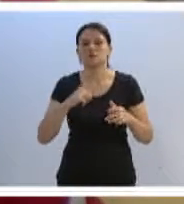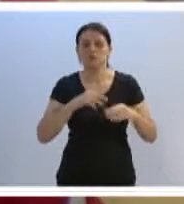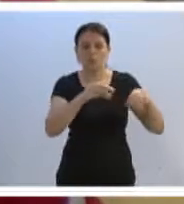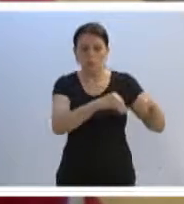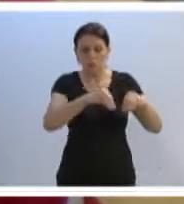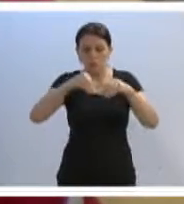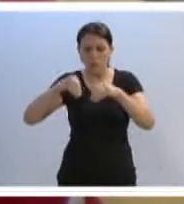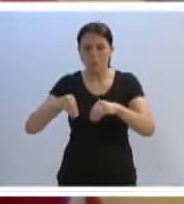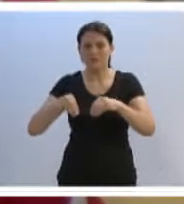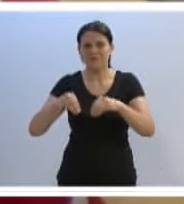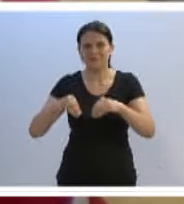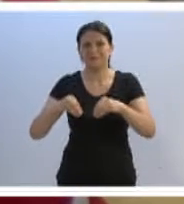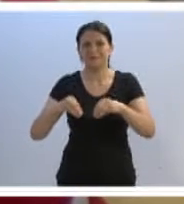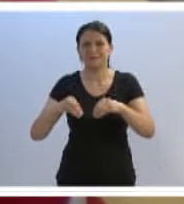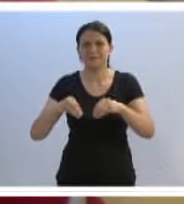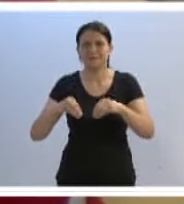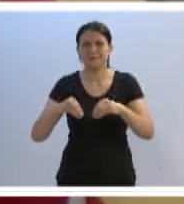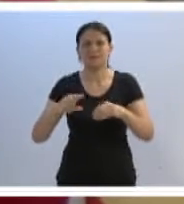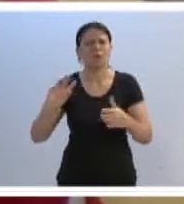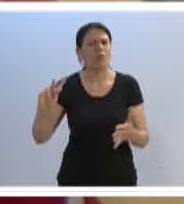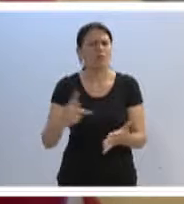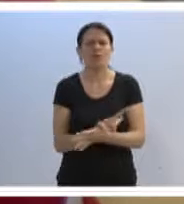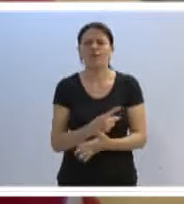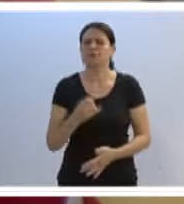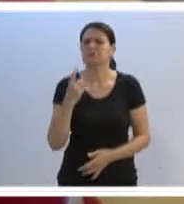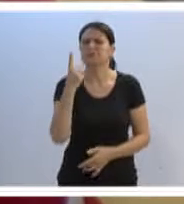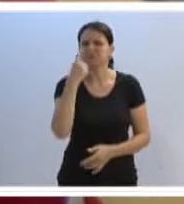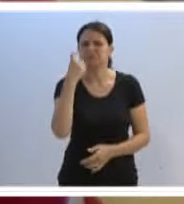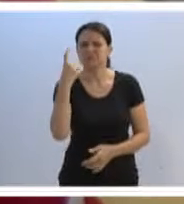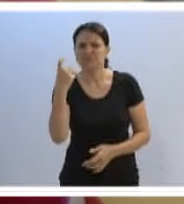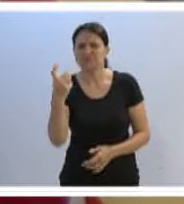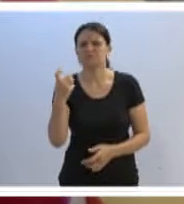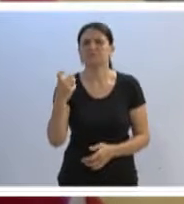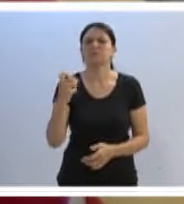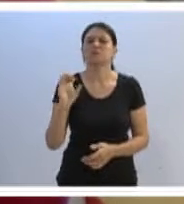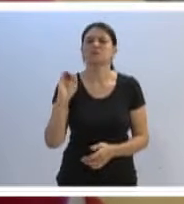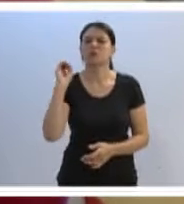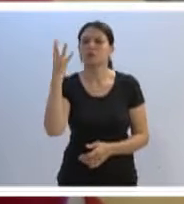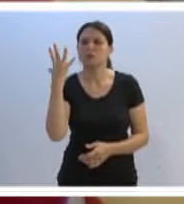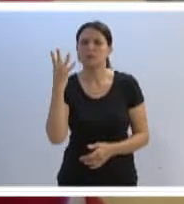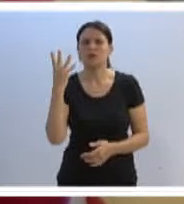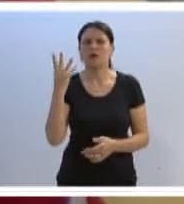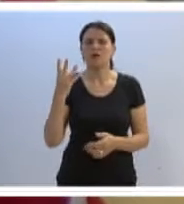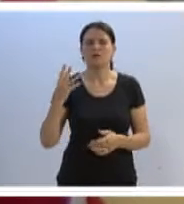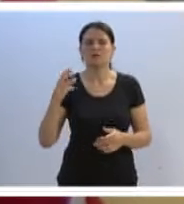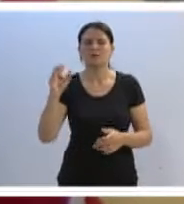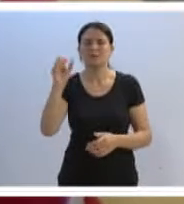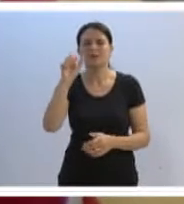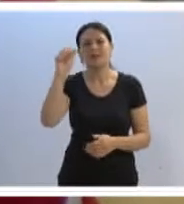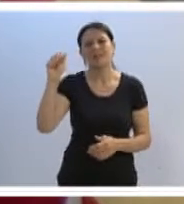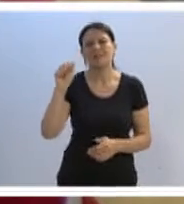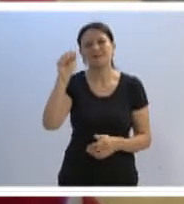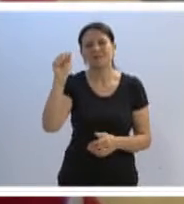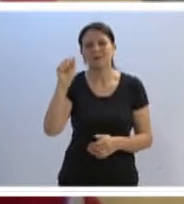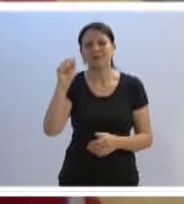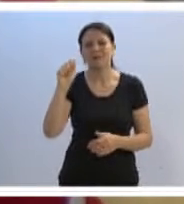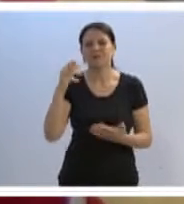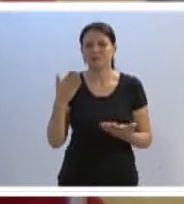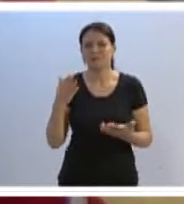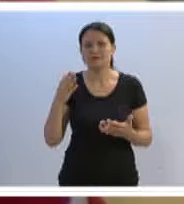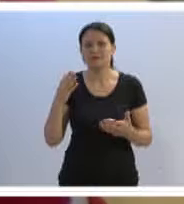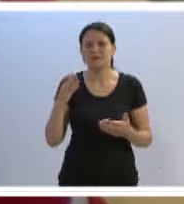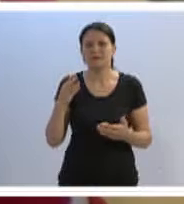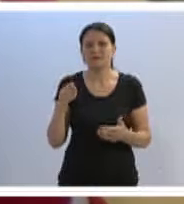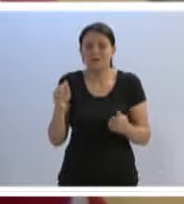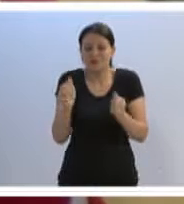realização da nossa feirinha da Servidão. Um evento muito interessante, um evento que é realizado pela sociedade civil, que entrou no